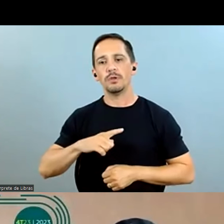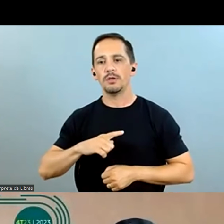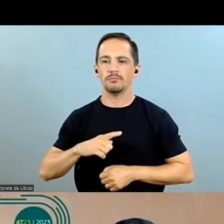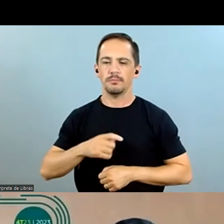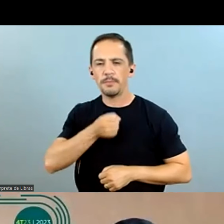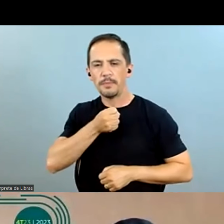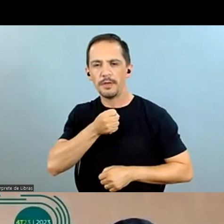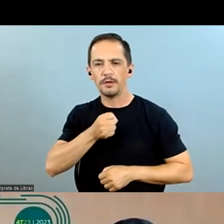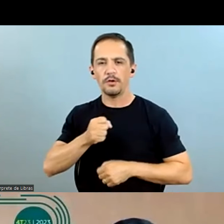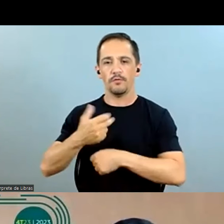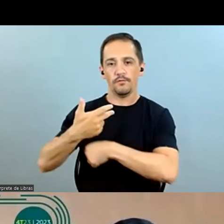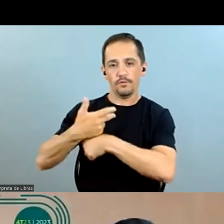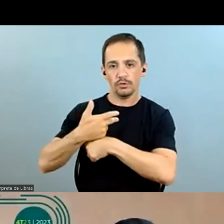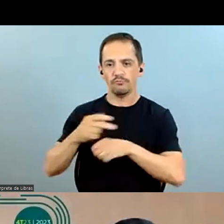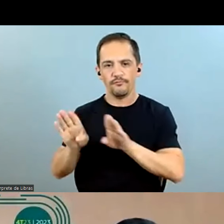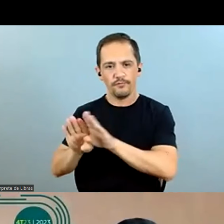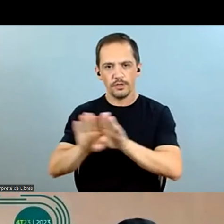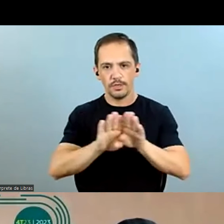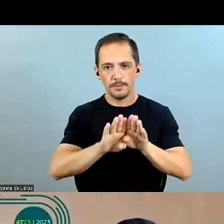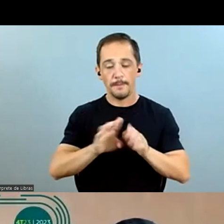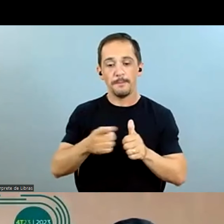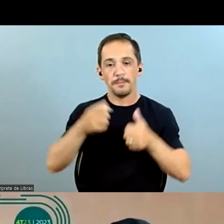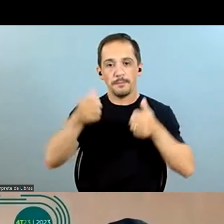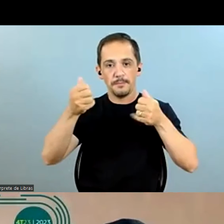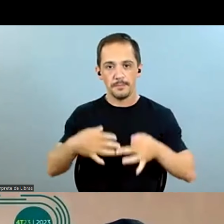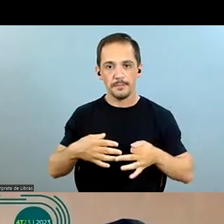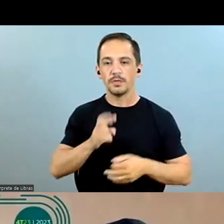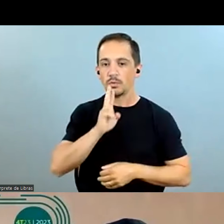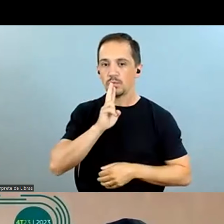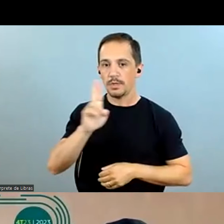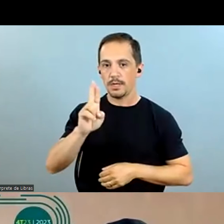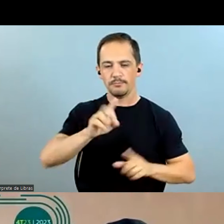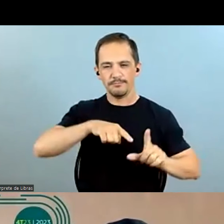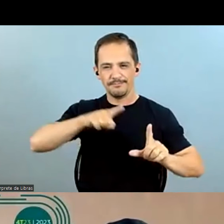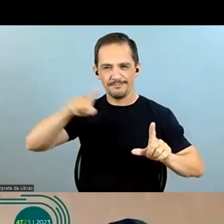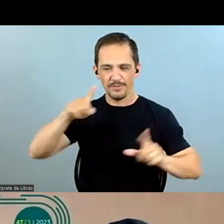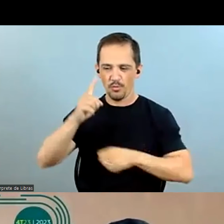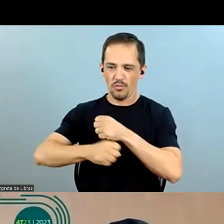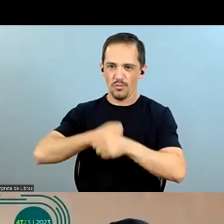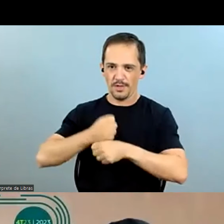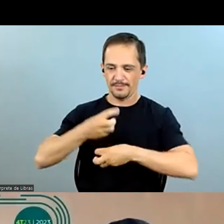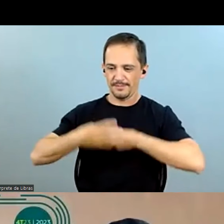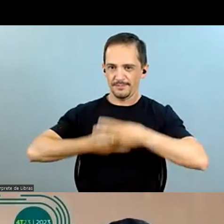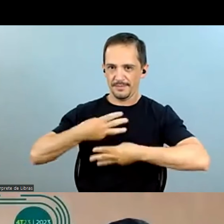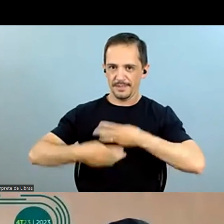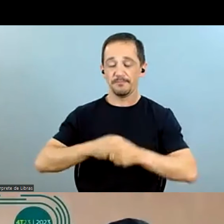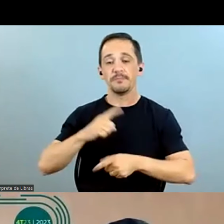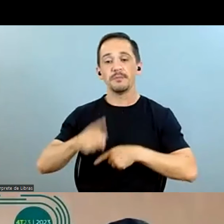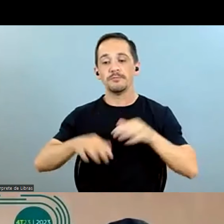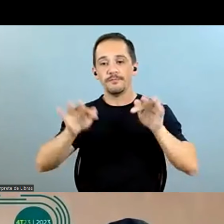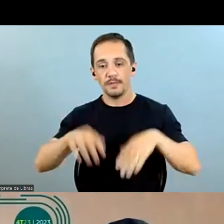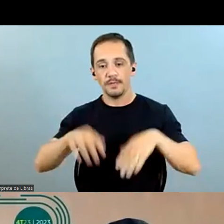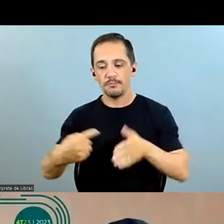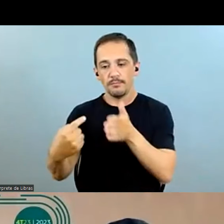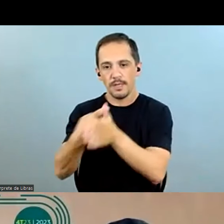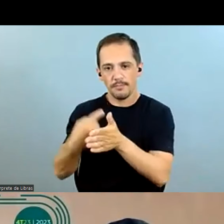iniciaremos com a apresentação dos resultados do trimestre do ano e no final a gente vai disponibilizar um tempo para perguntas as perguntas elas podem ser